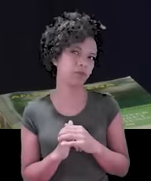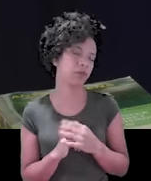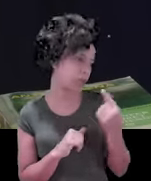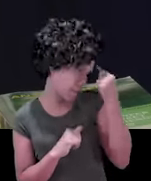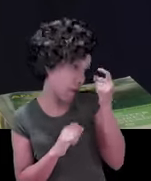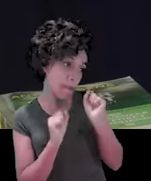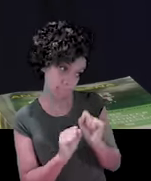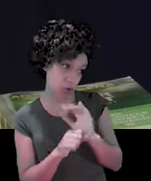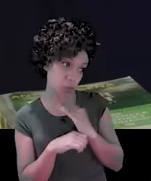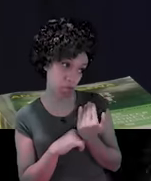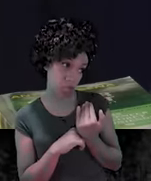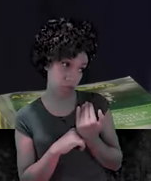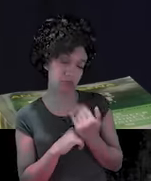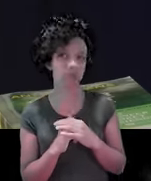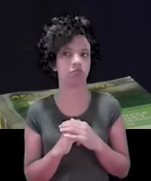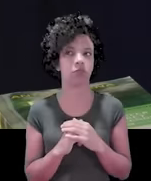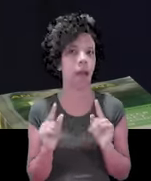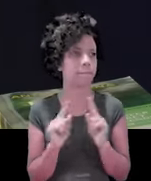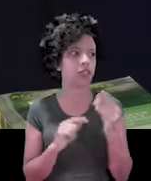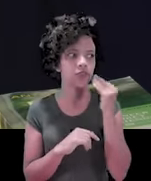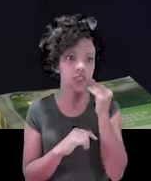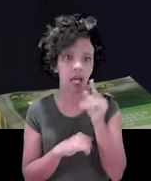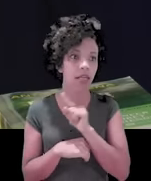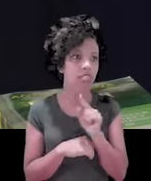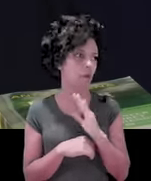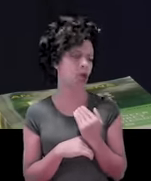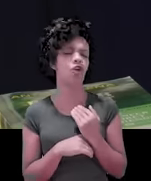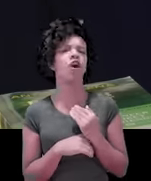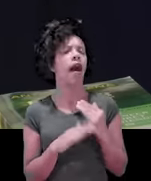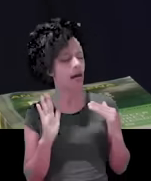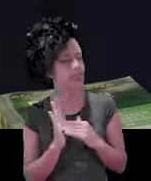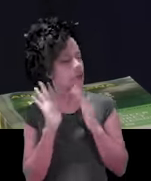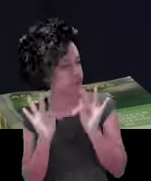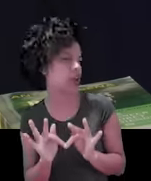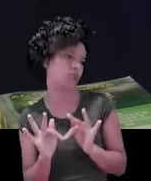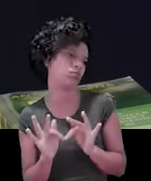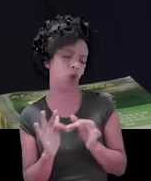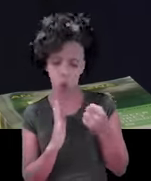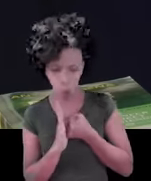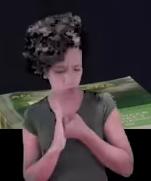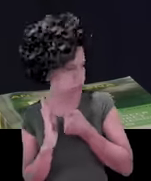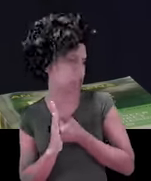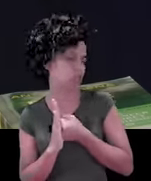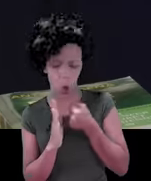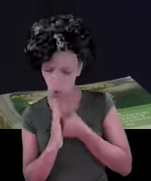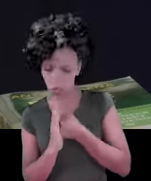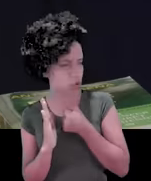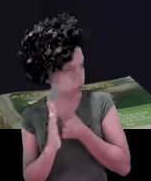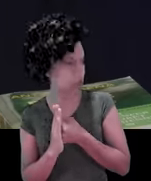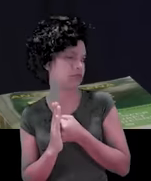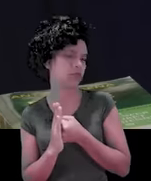e eu preciso posso morrer é mas eu vou tentar um é eu vou até o final no tanto tá outra